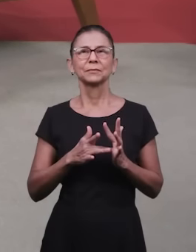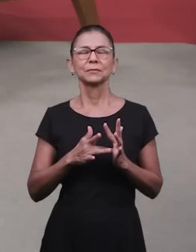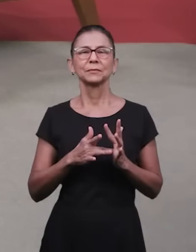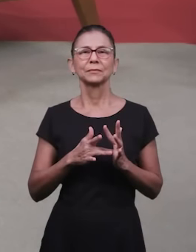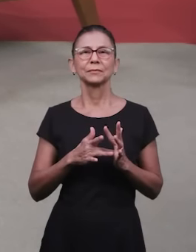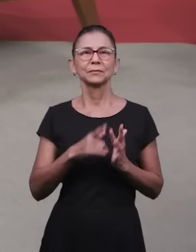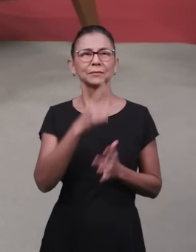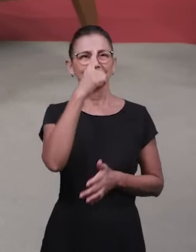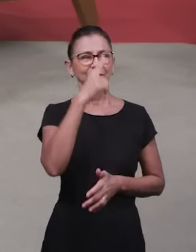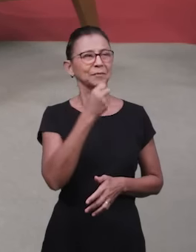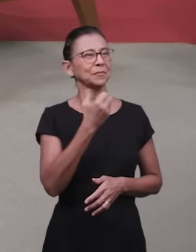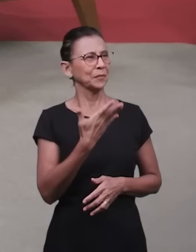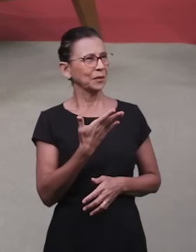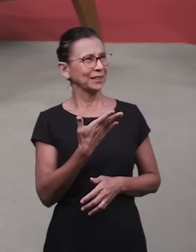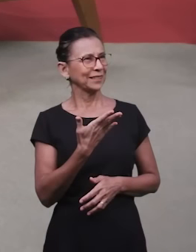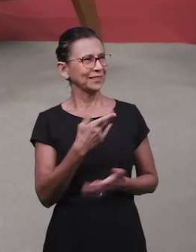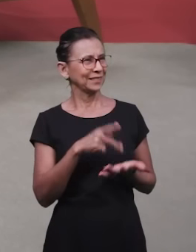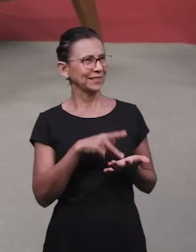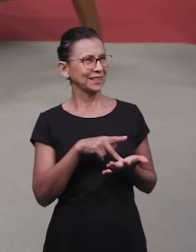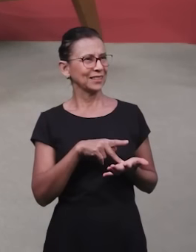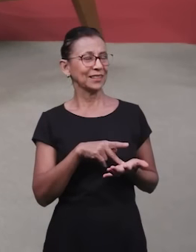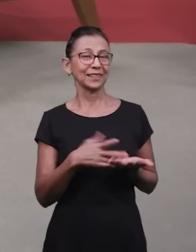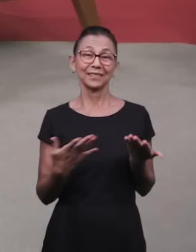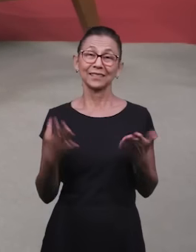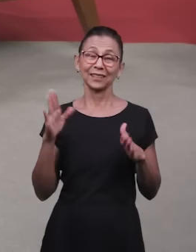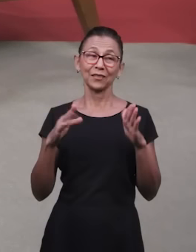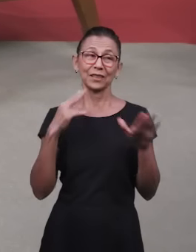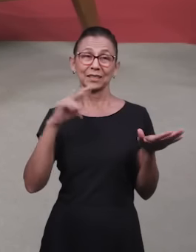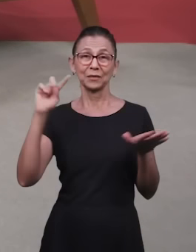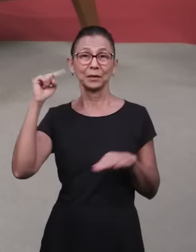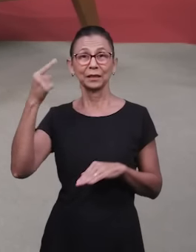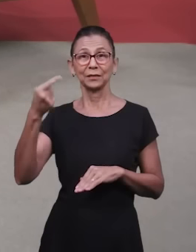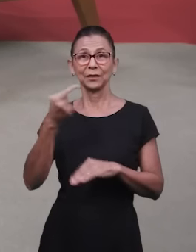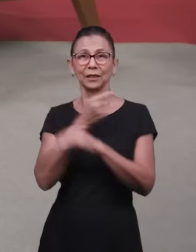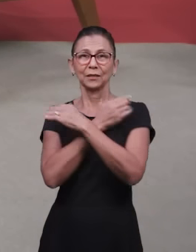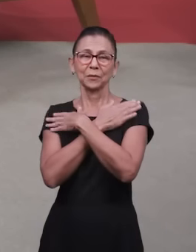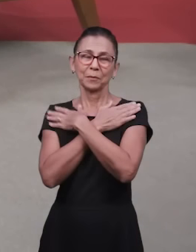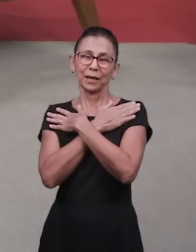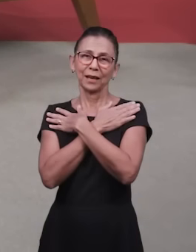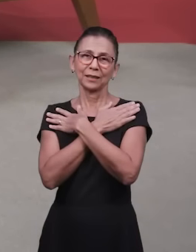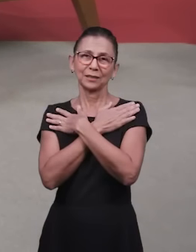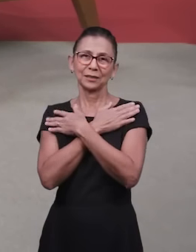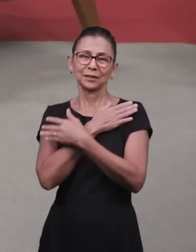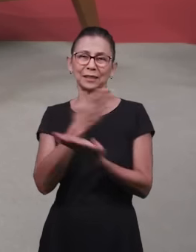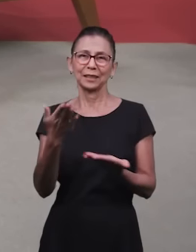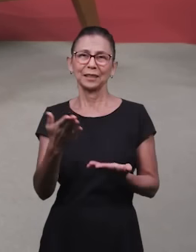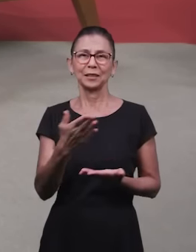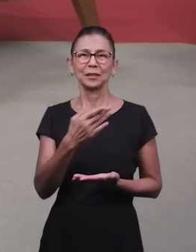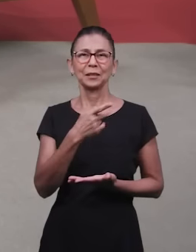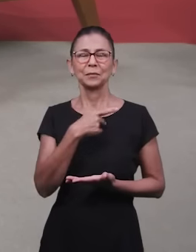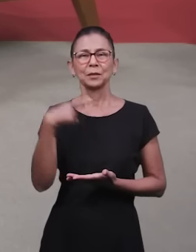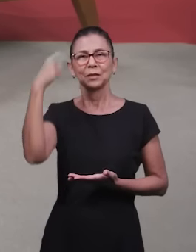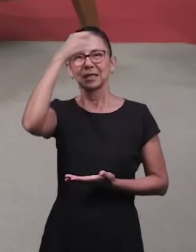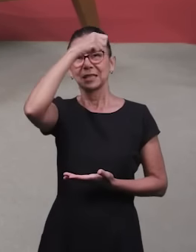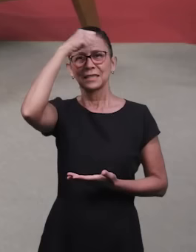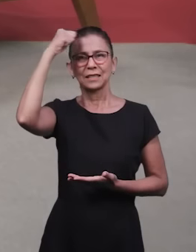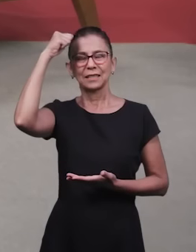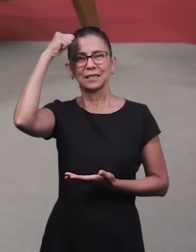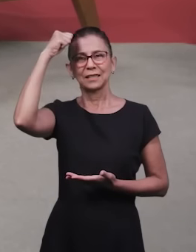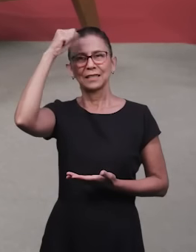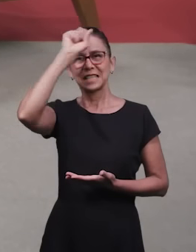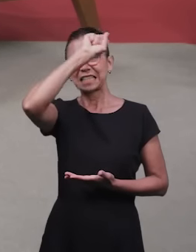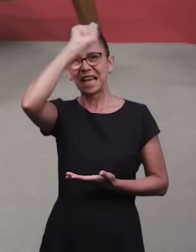Senhor. Daniel, foi muito bom, né? Mais uma vez. Muito bom. Quem sabe na semana que vem, um abraço para o pastor Sérgio. A gente está com a presença do Sérgio aqui. Paz, Senhor. Paz, Senhor